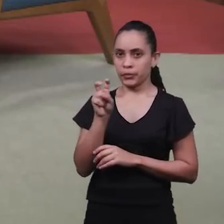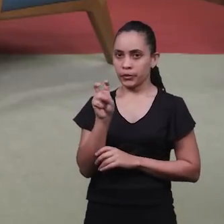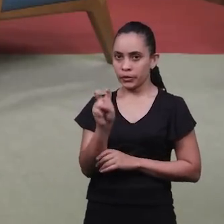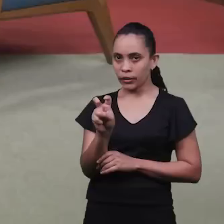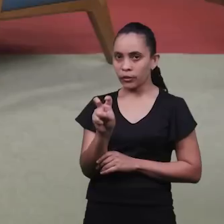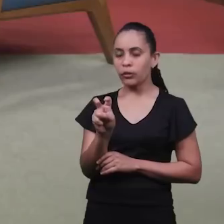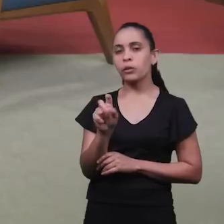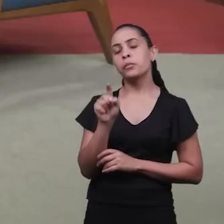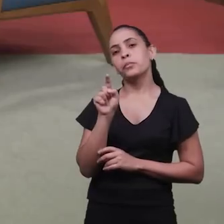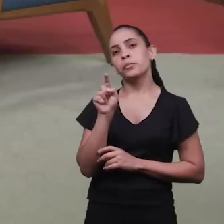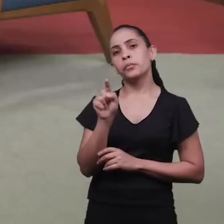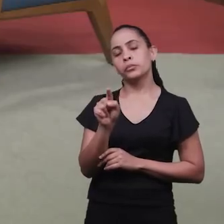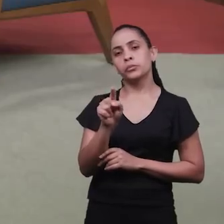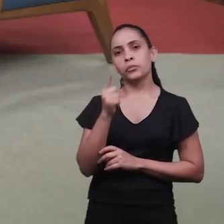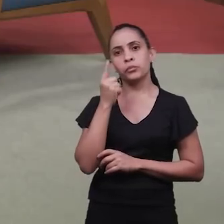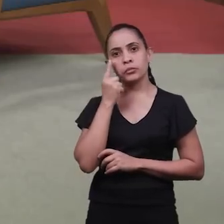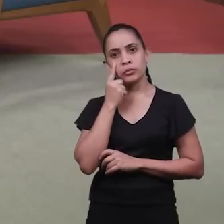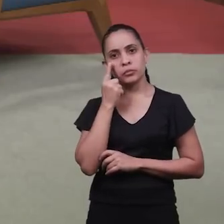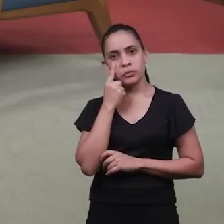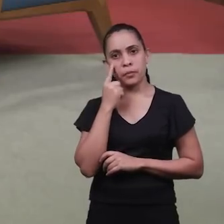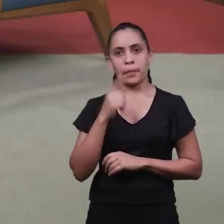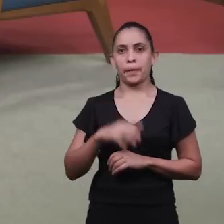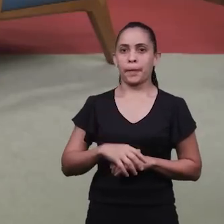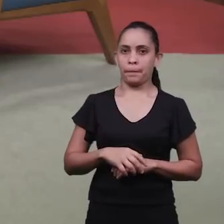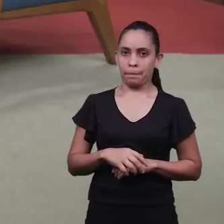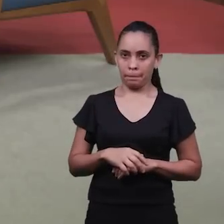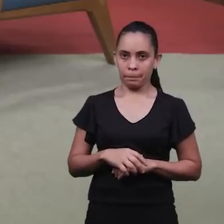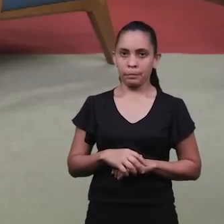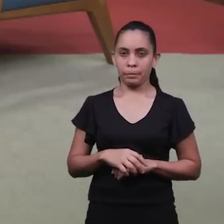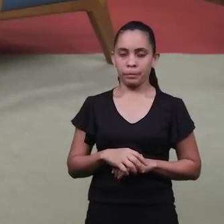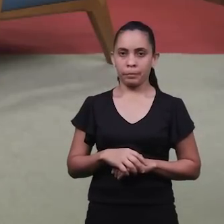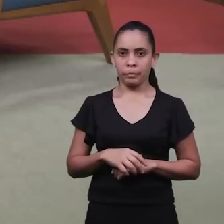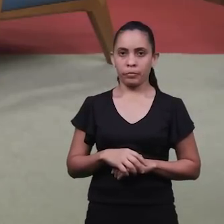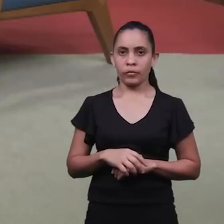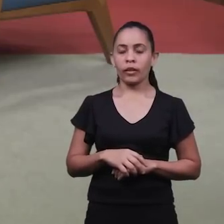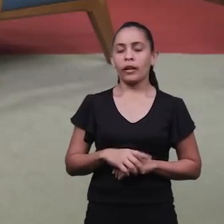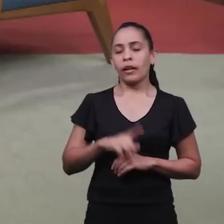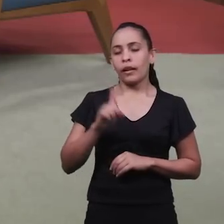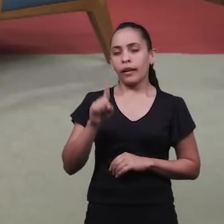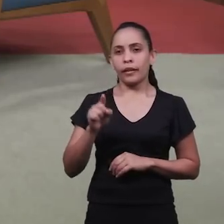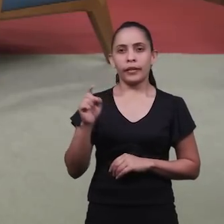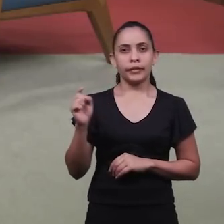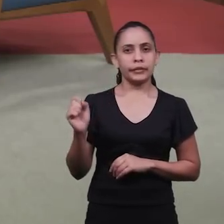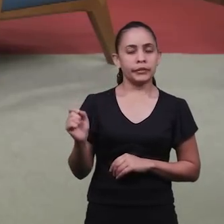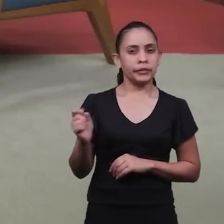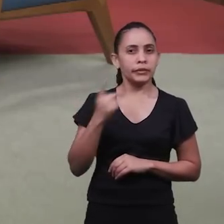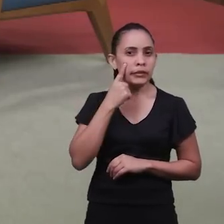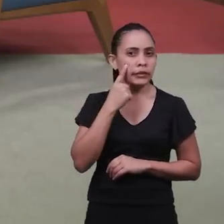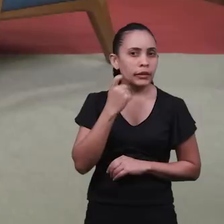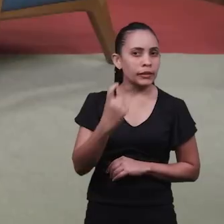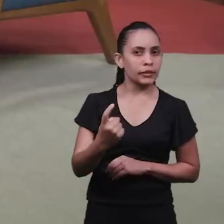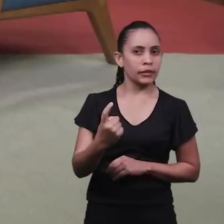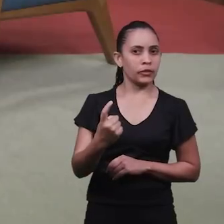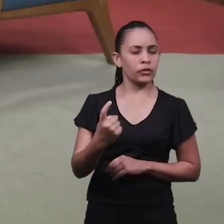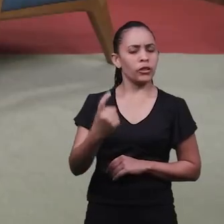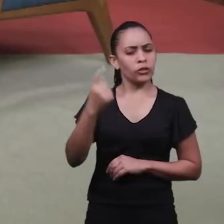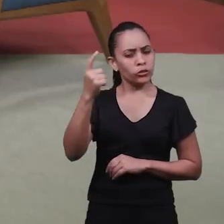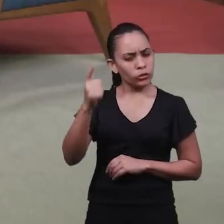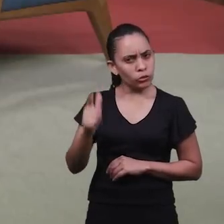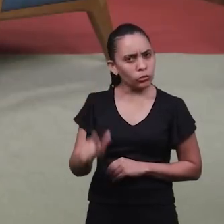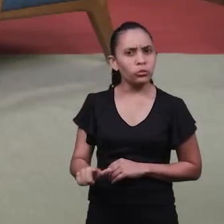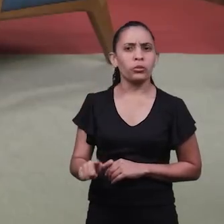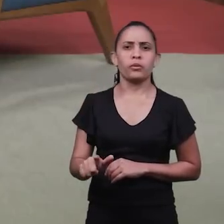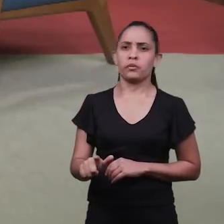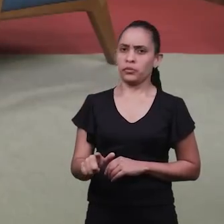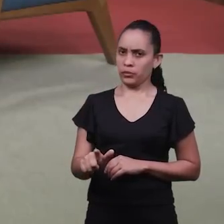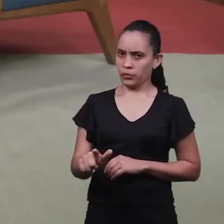5, para que vocês comentem, tá, sobre ele. E é interessante nós ressaltarmos aqui, mais uma vez, já